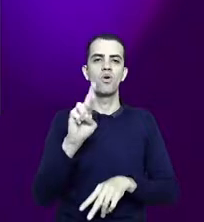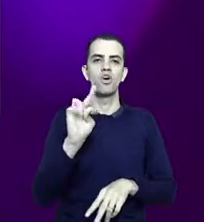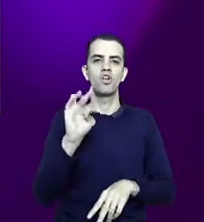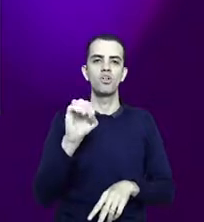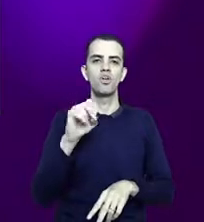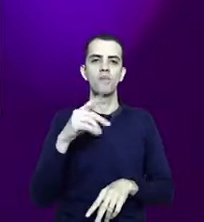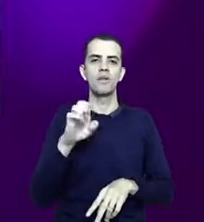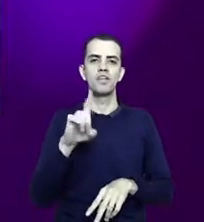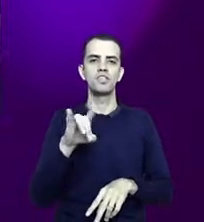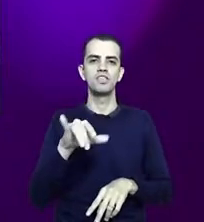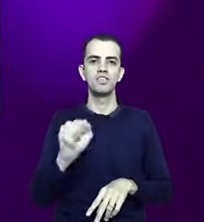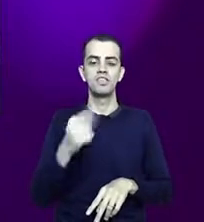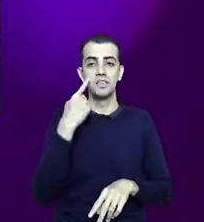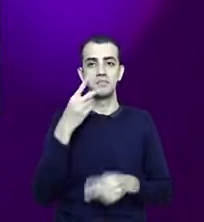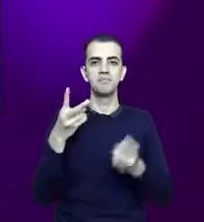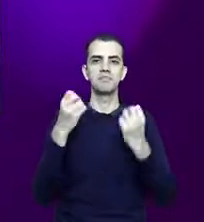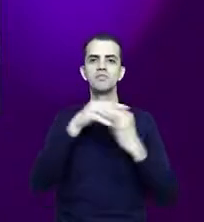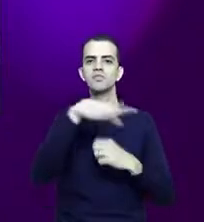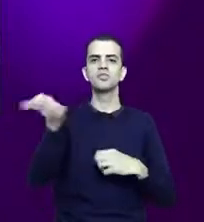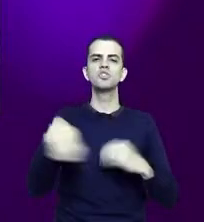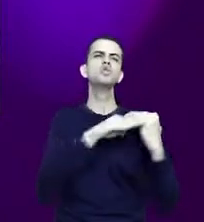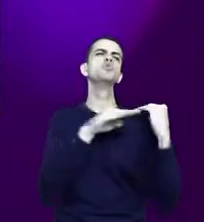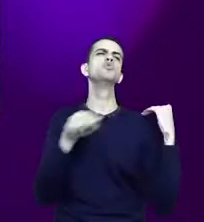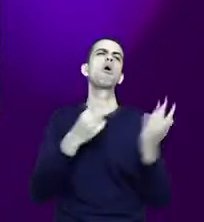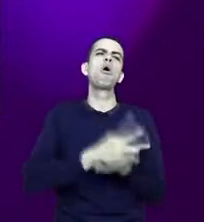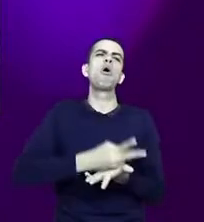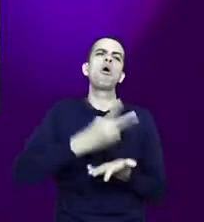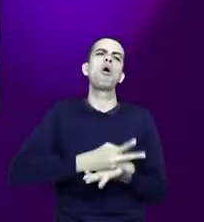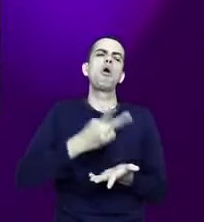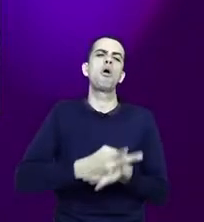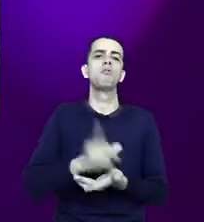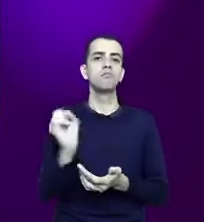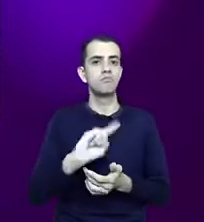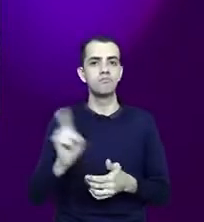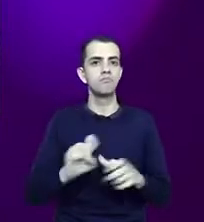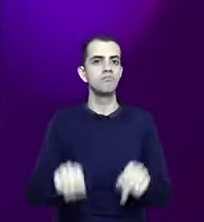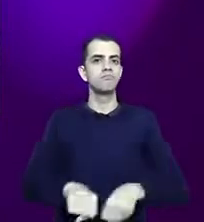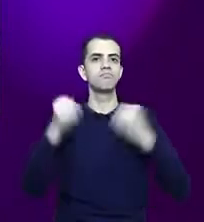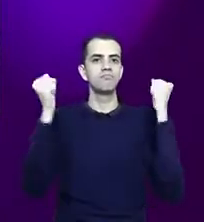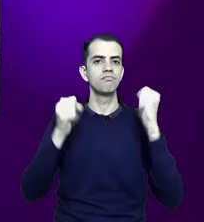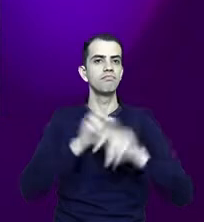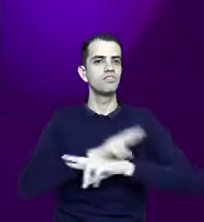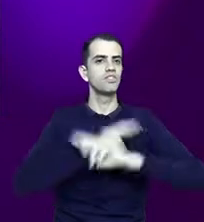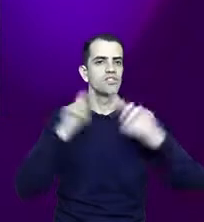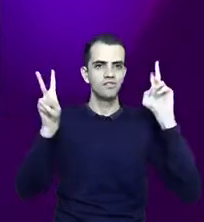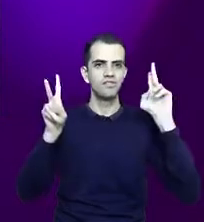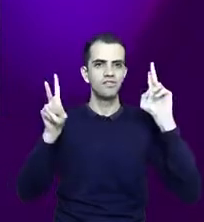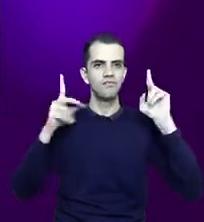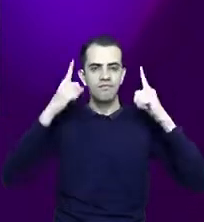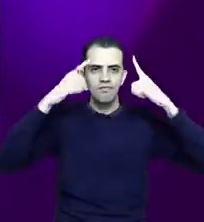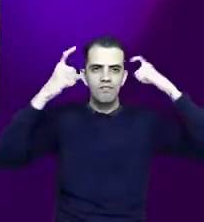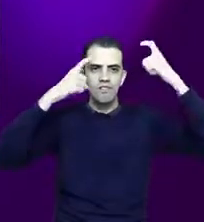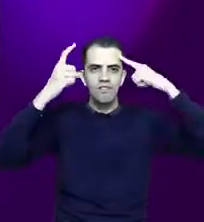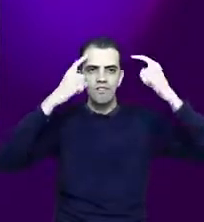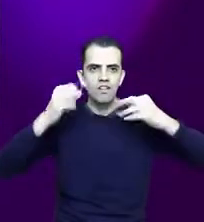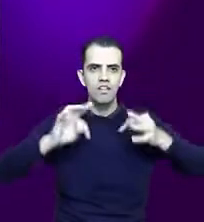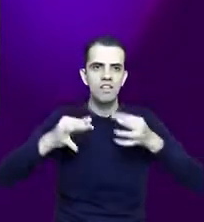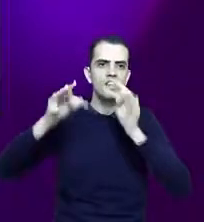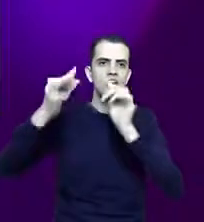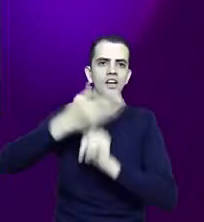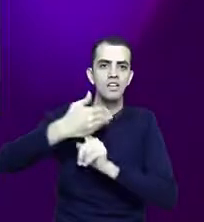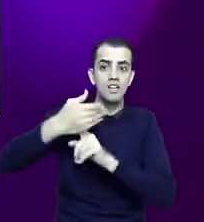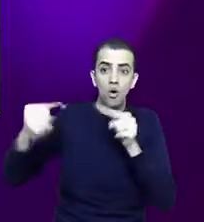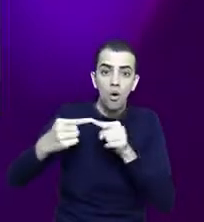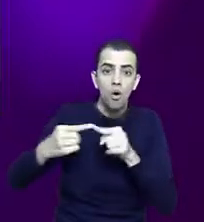vejo que vocês estão quebrando o paradigma e dando o verdadeiro valor para as coisas naqueles casos onde realmente há indicação